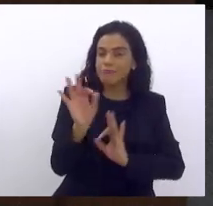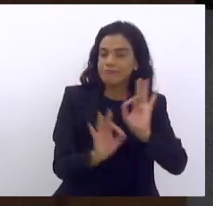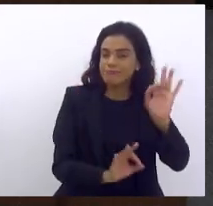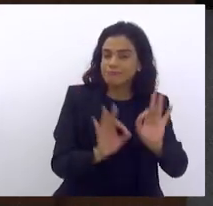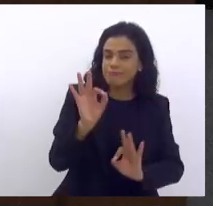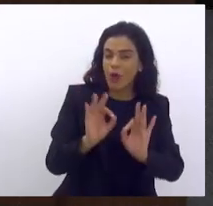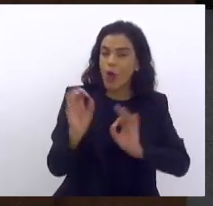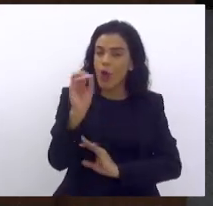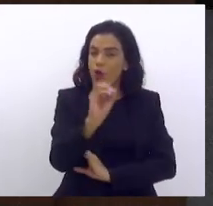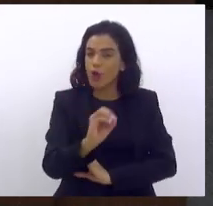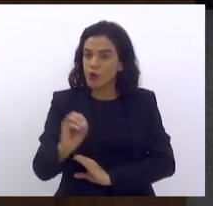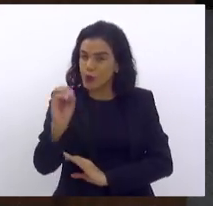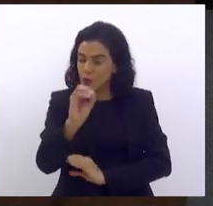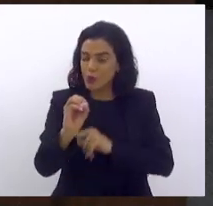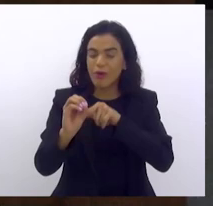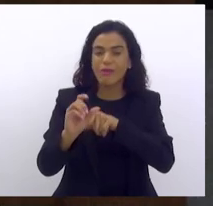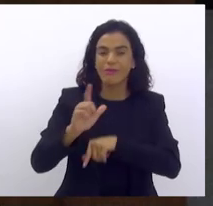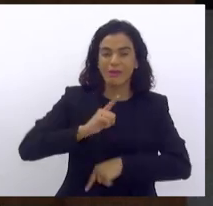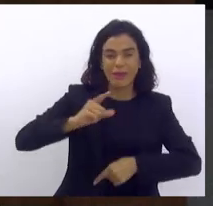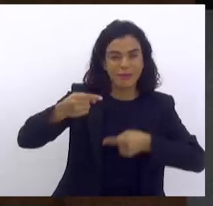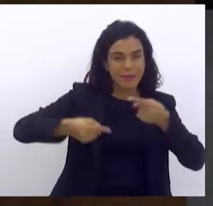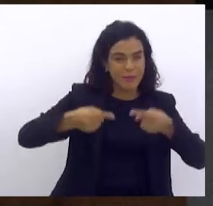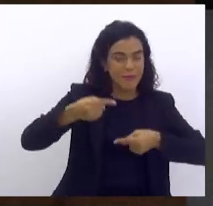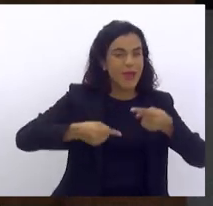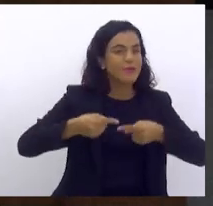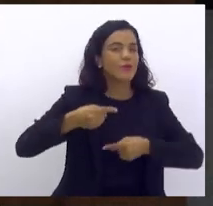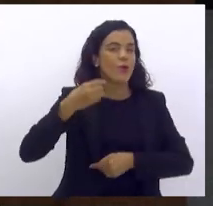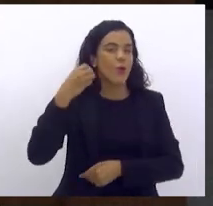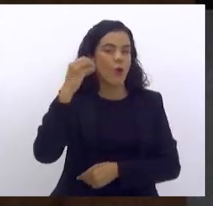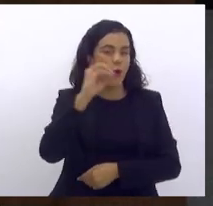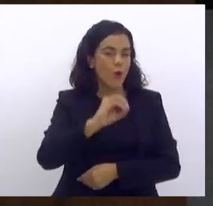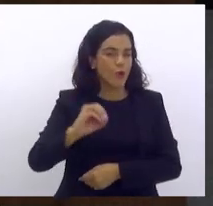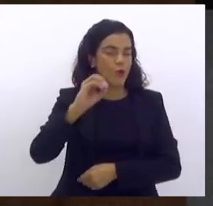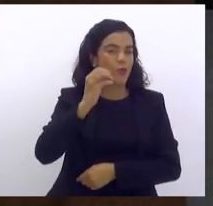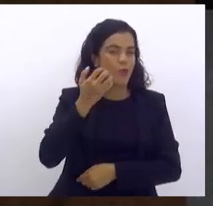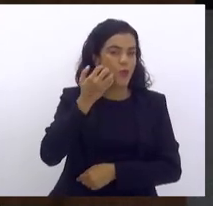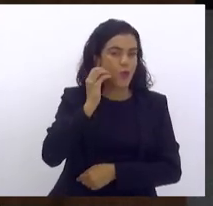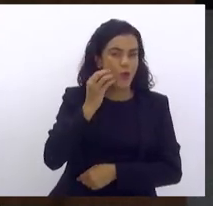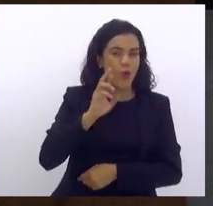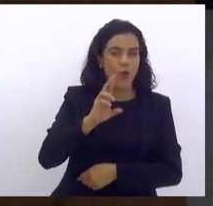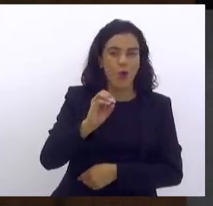de outubro e faremos um debate sobre o Outubro Rosa, garantindo também